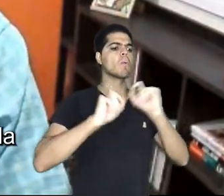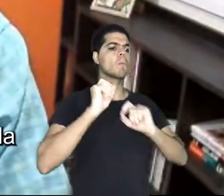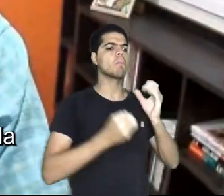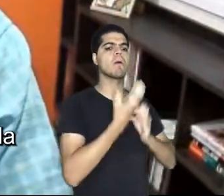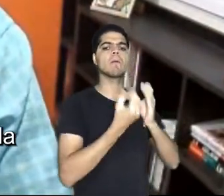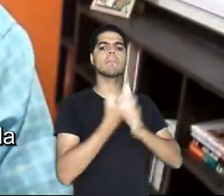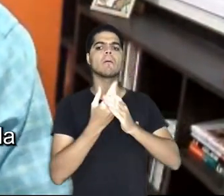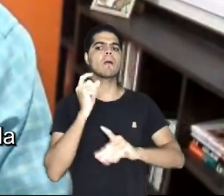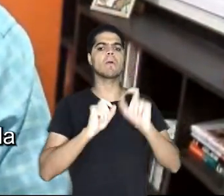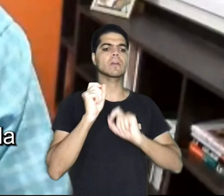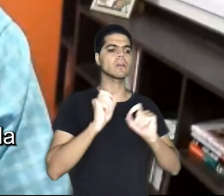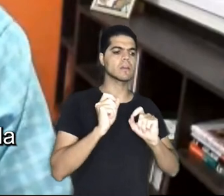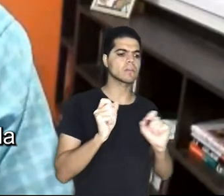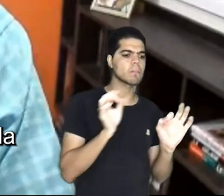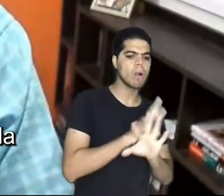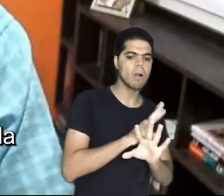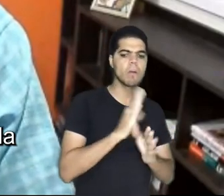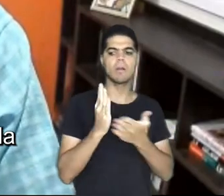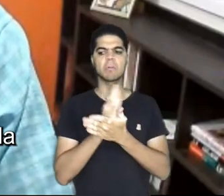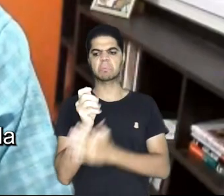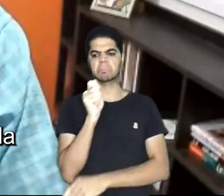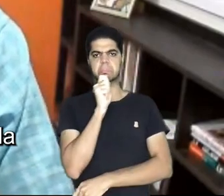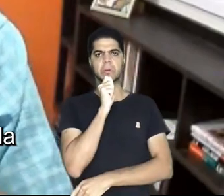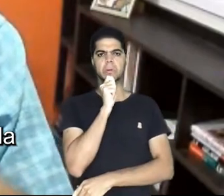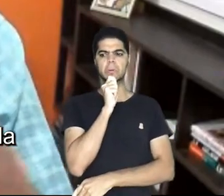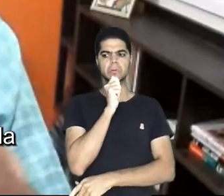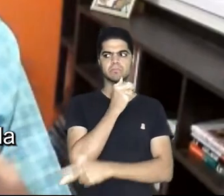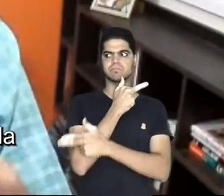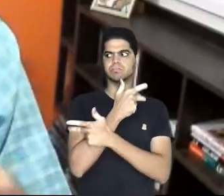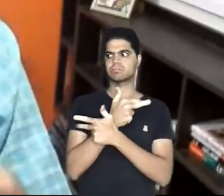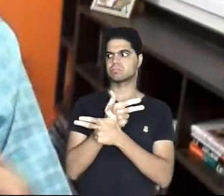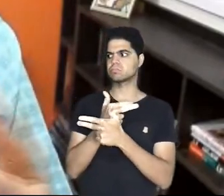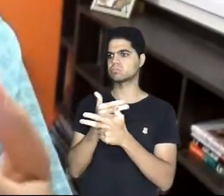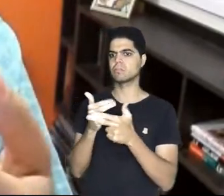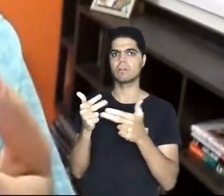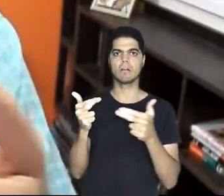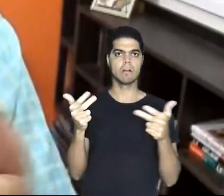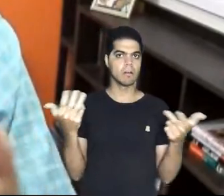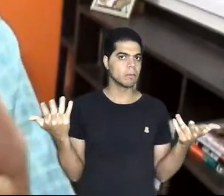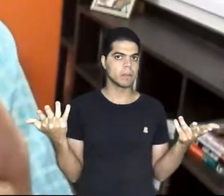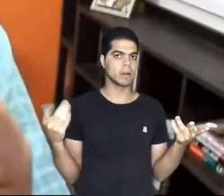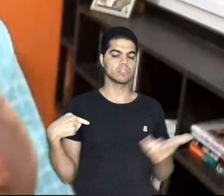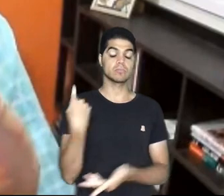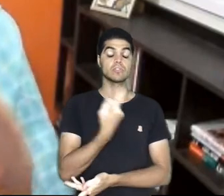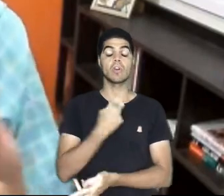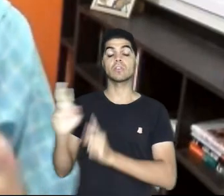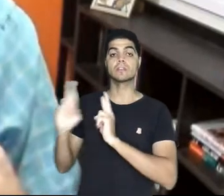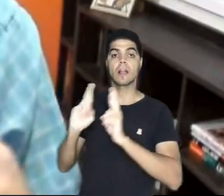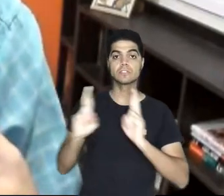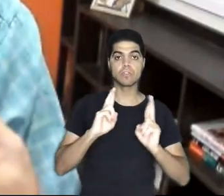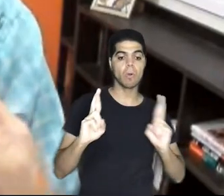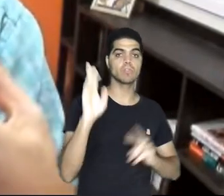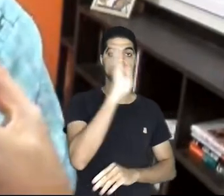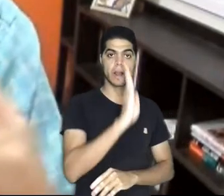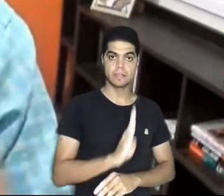as obras concluídas e não concluídas dela estão por toda a parte. Estão nas nossas relações, nossas,